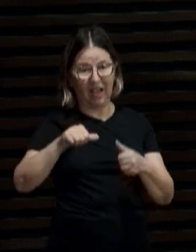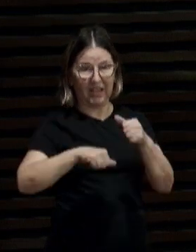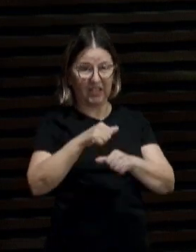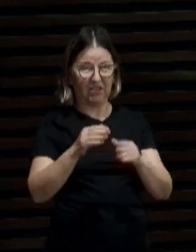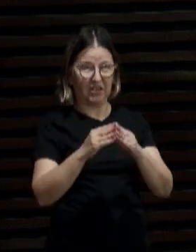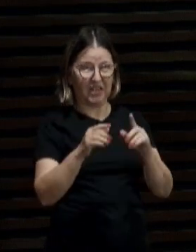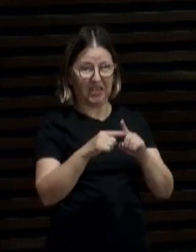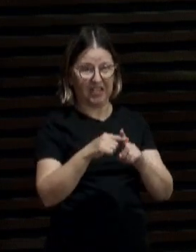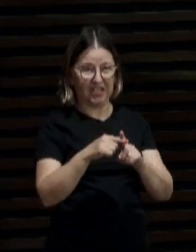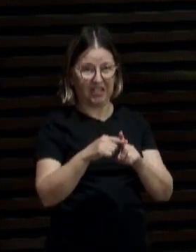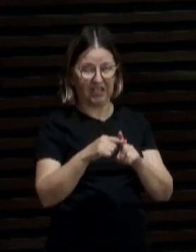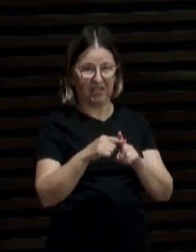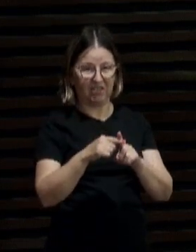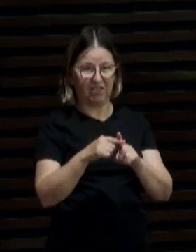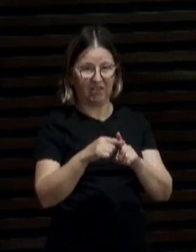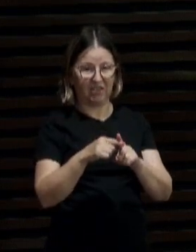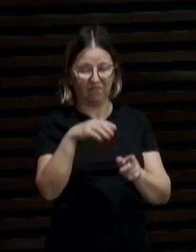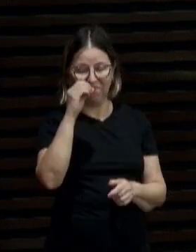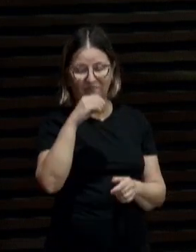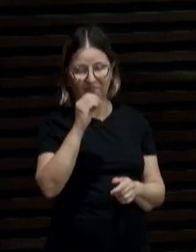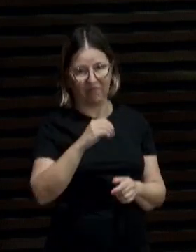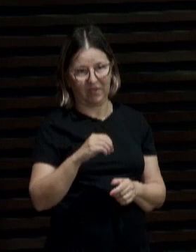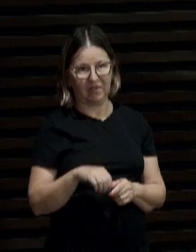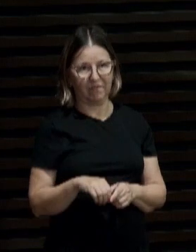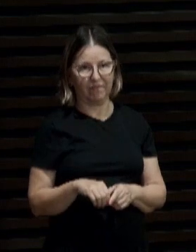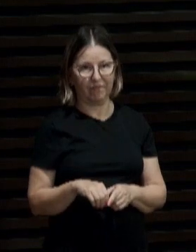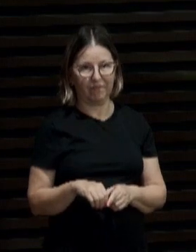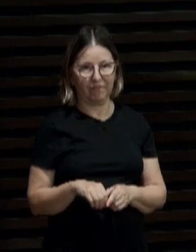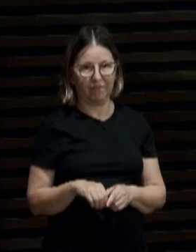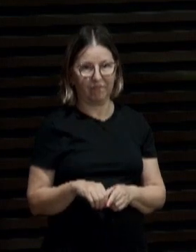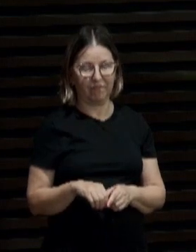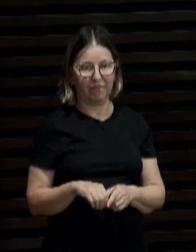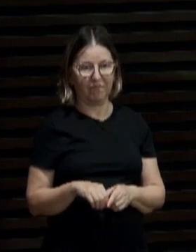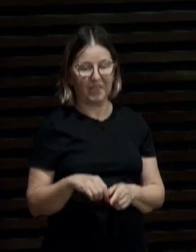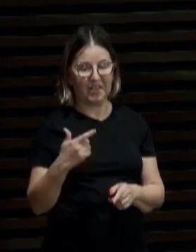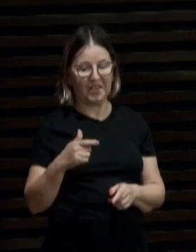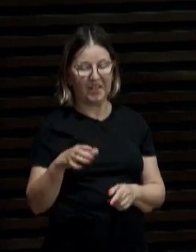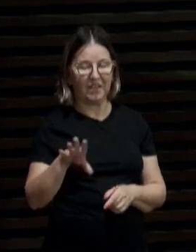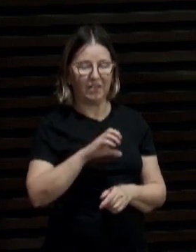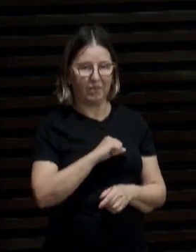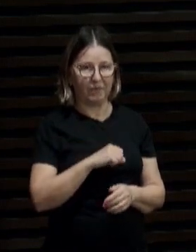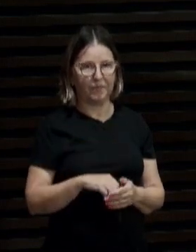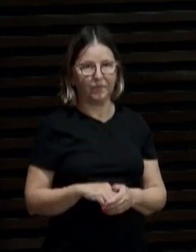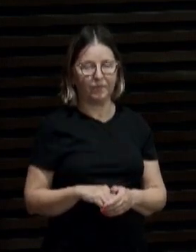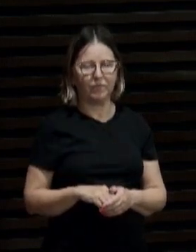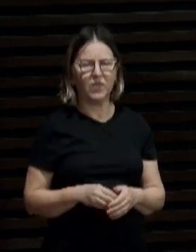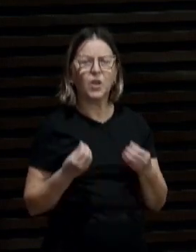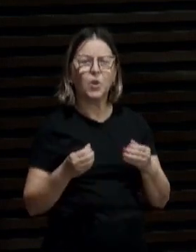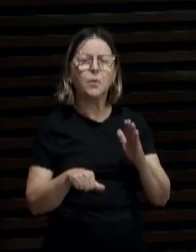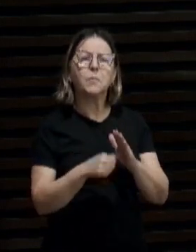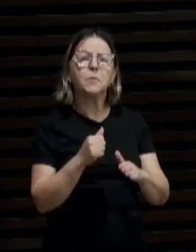protocolar, muito bonita, mas sem amor, né? Caso não te arrependa. Como eram então essas primeiras obras? Eles